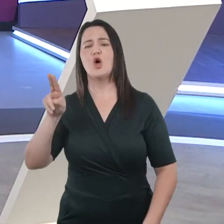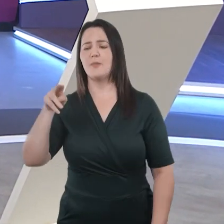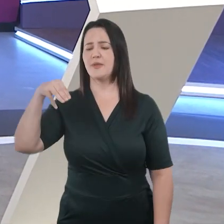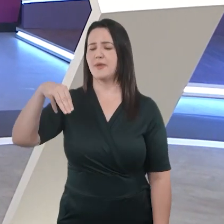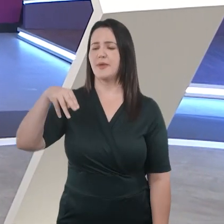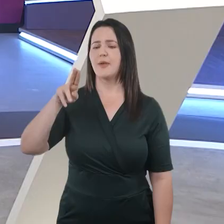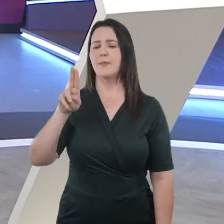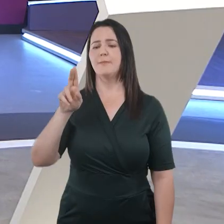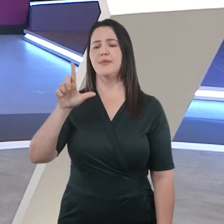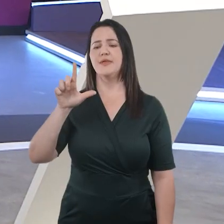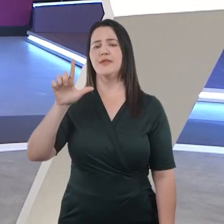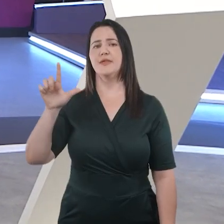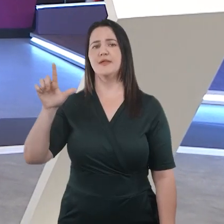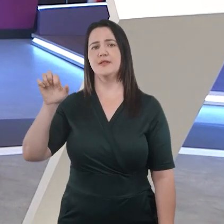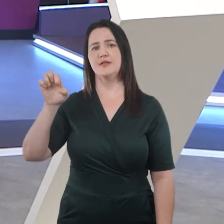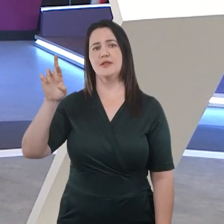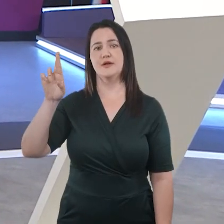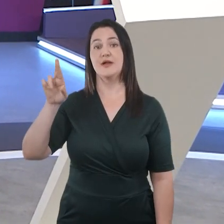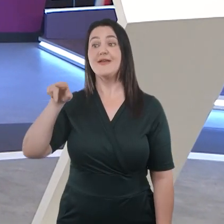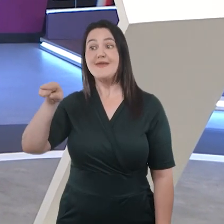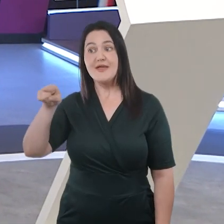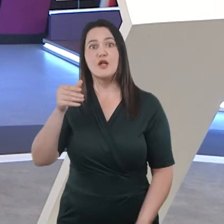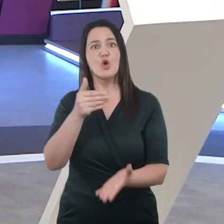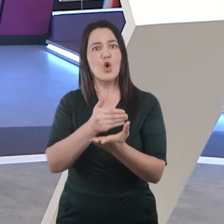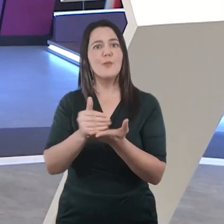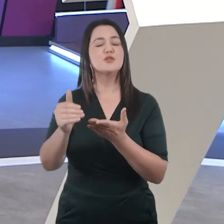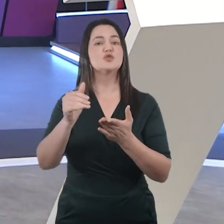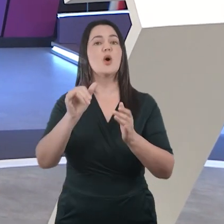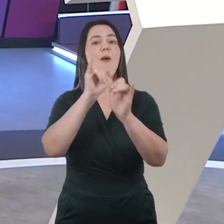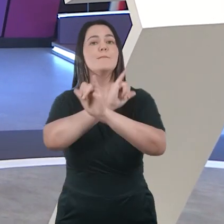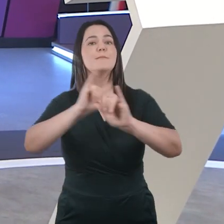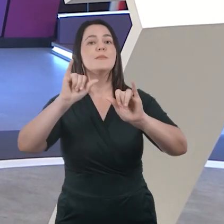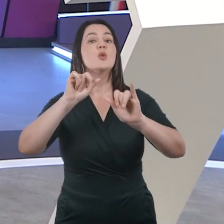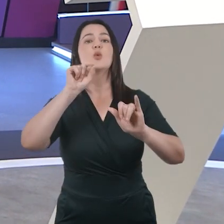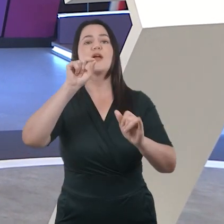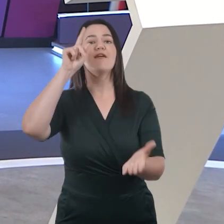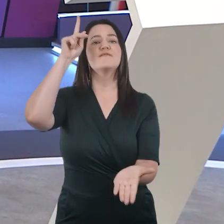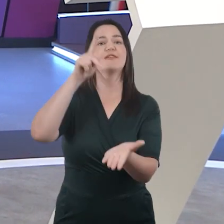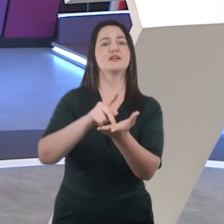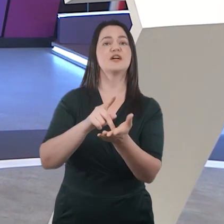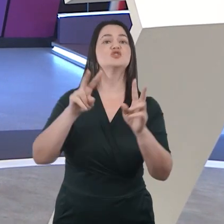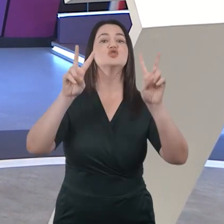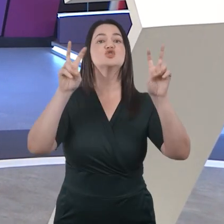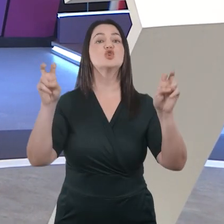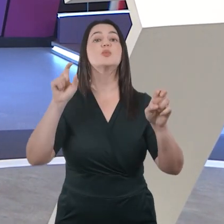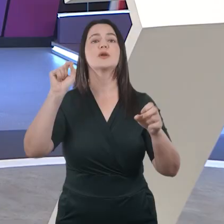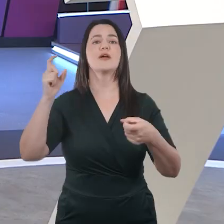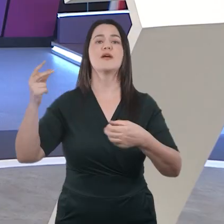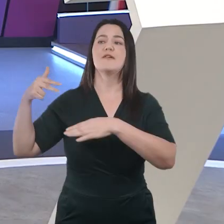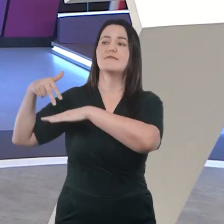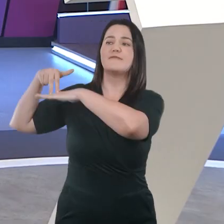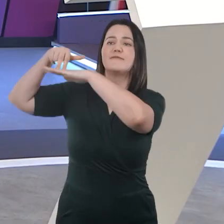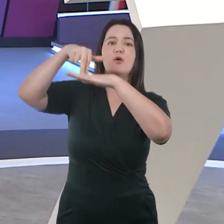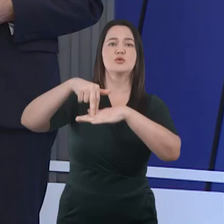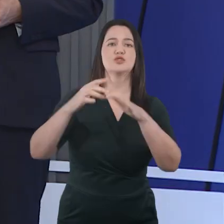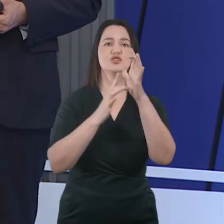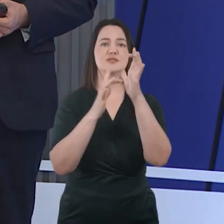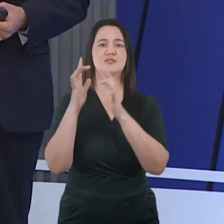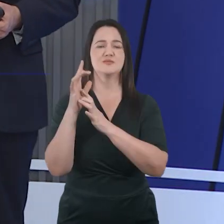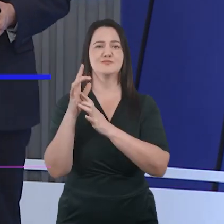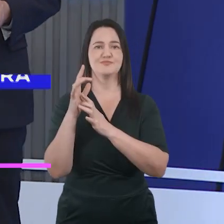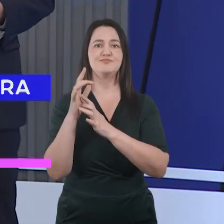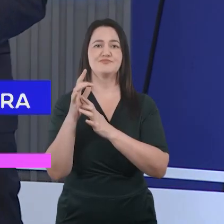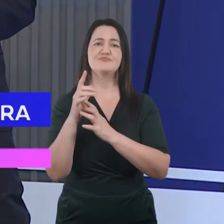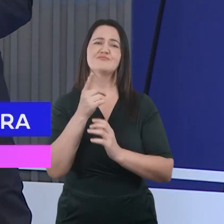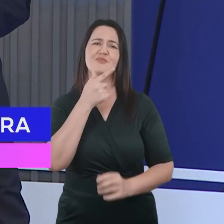Miller. Ele começou o movimento do advento, também chamado de Millerita.